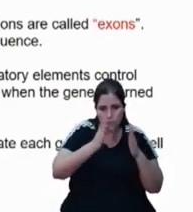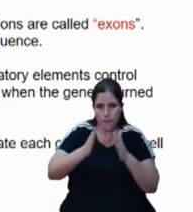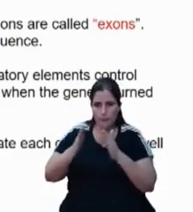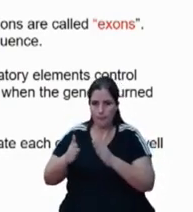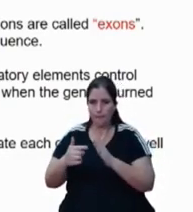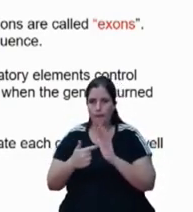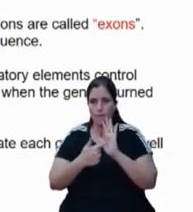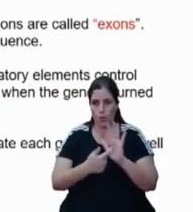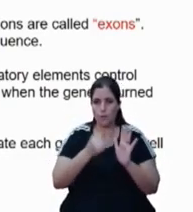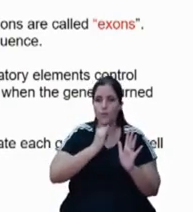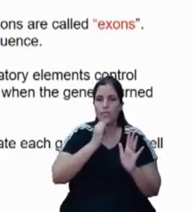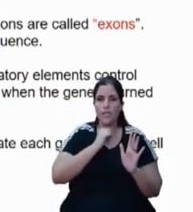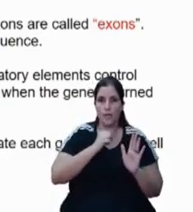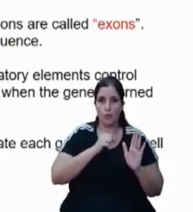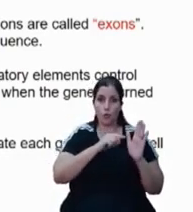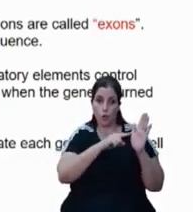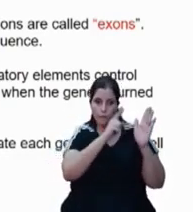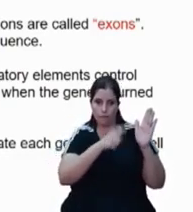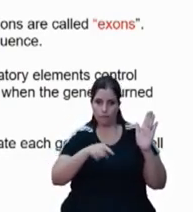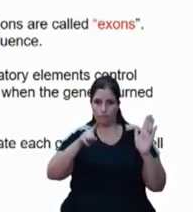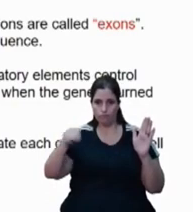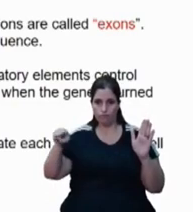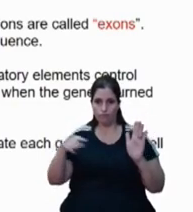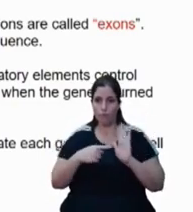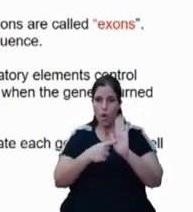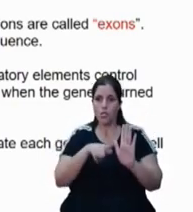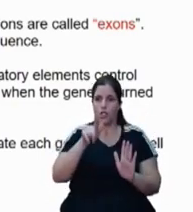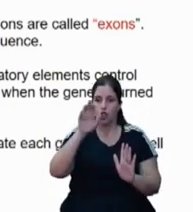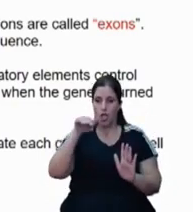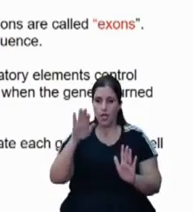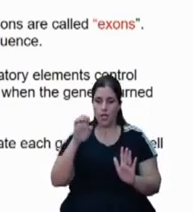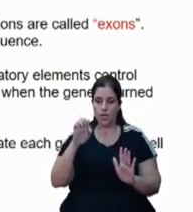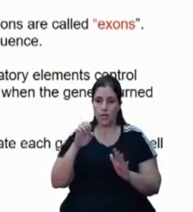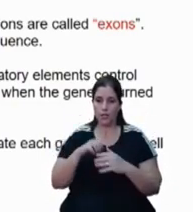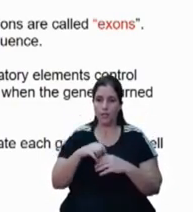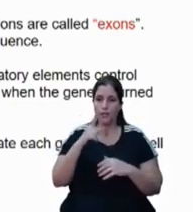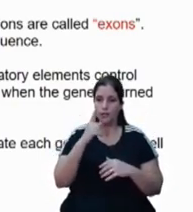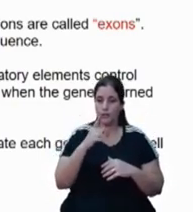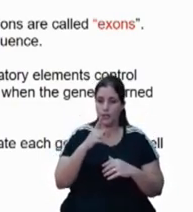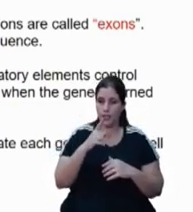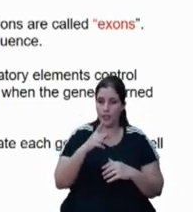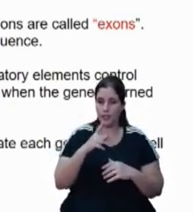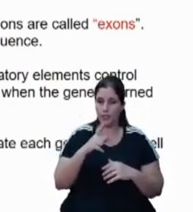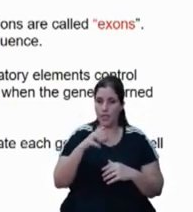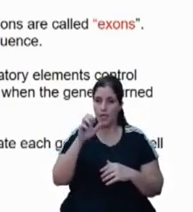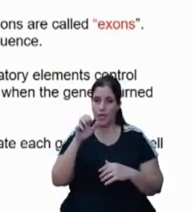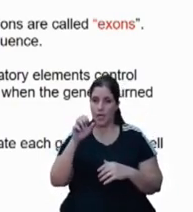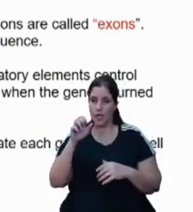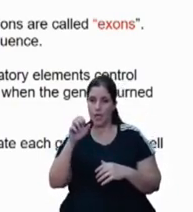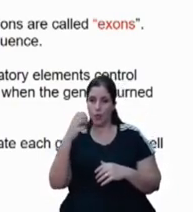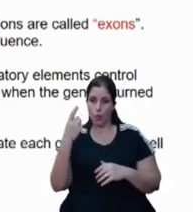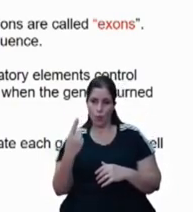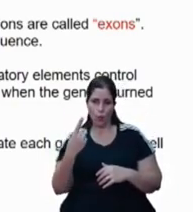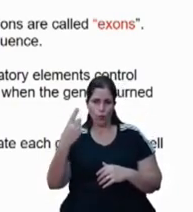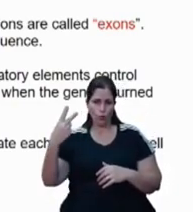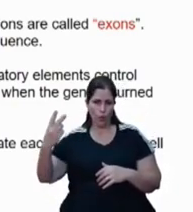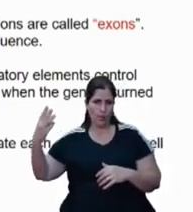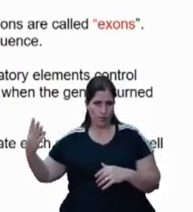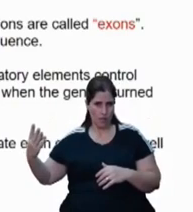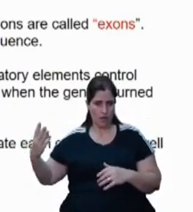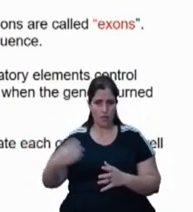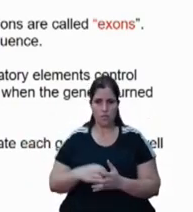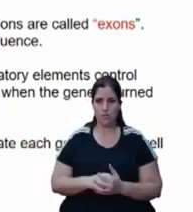Por exons. exemplo, For neste example, in diagrama this mostra um gene diagram, com I've 3 shown a exons, gene that exon has 1, three exon exons, 2 exon 1, e exon exon 3. 2,